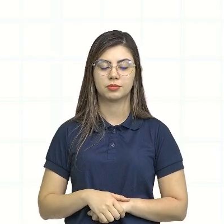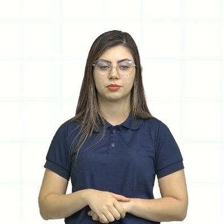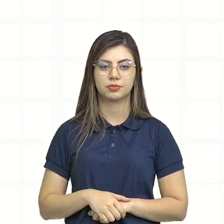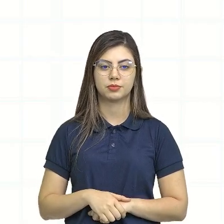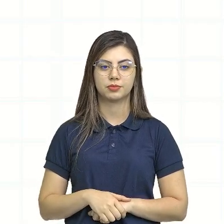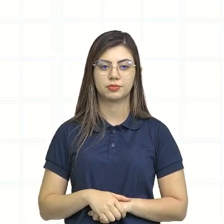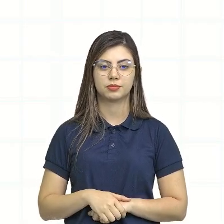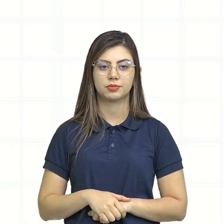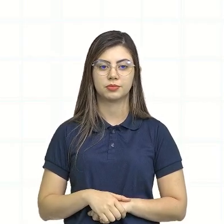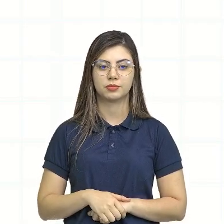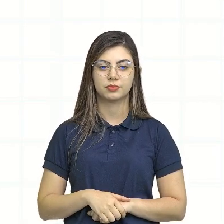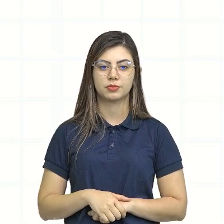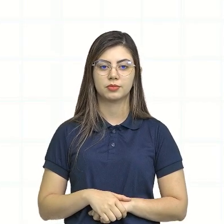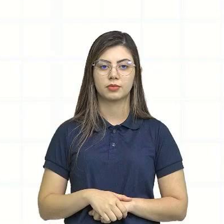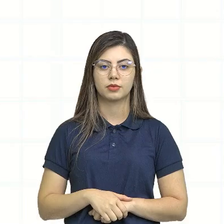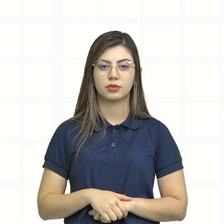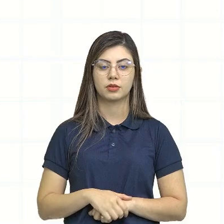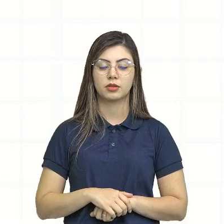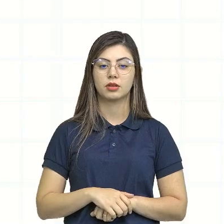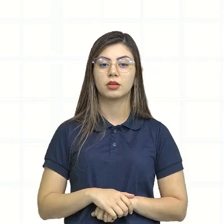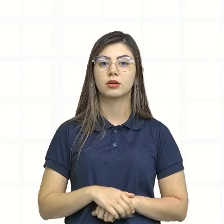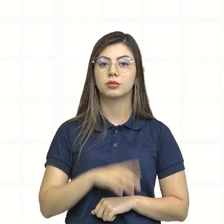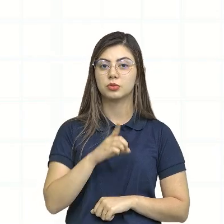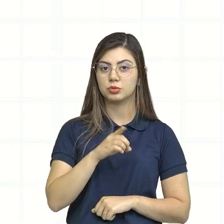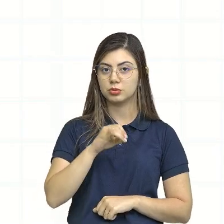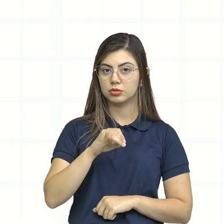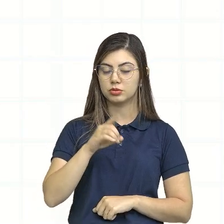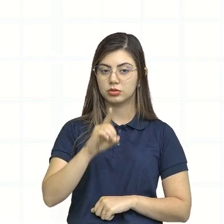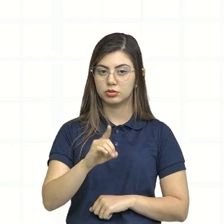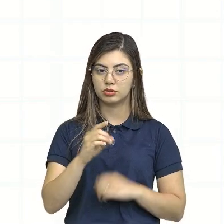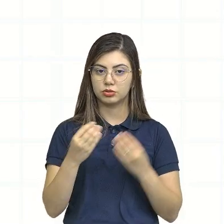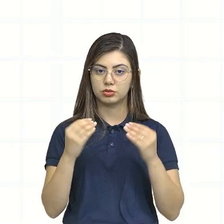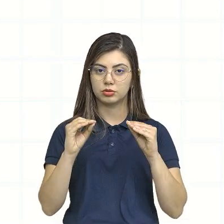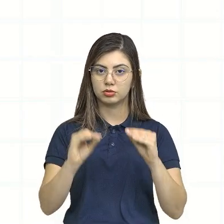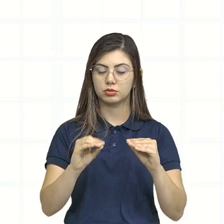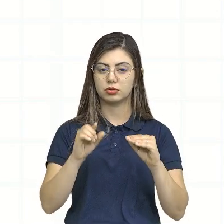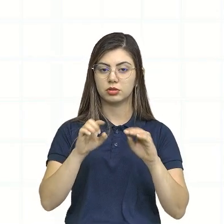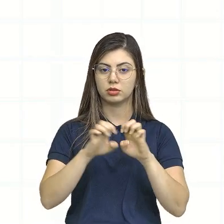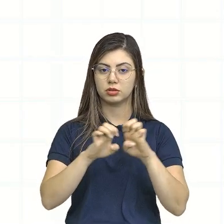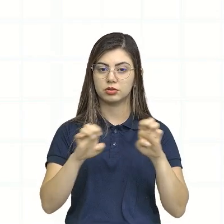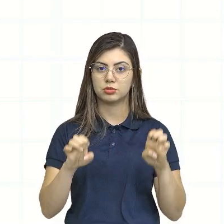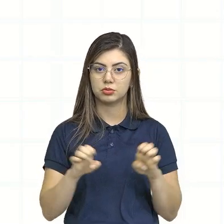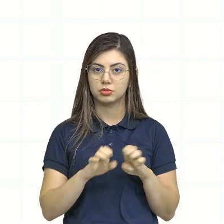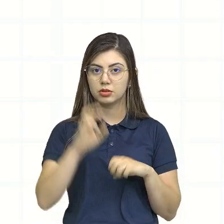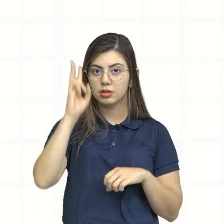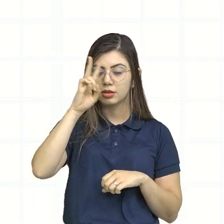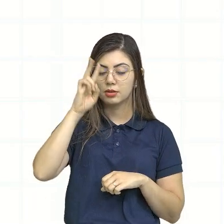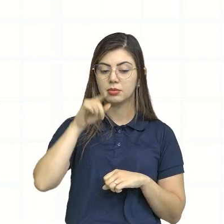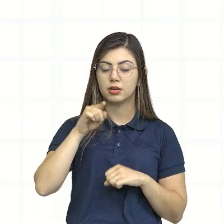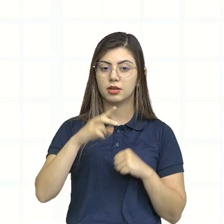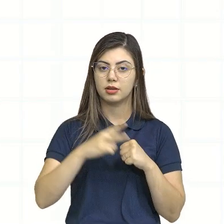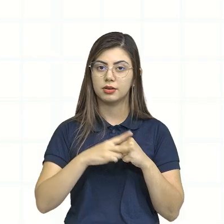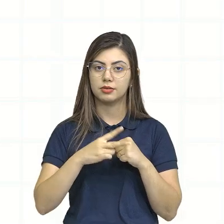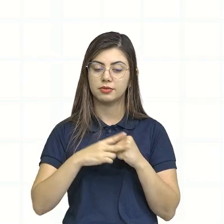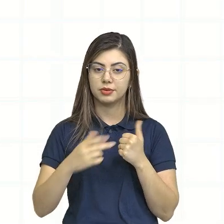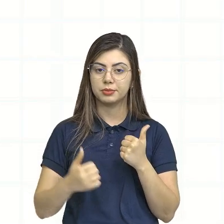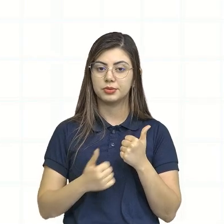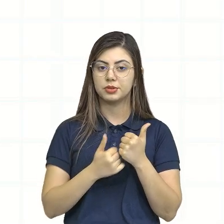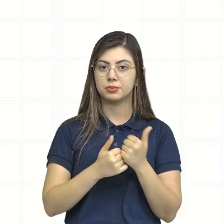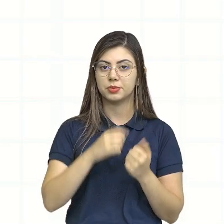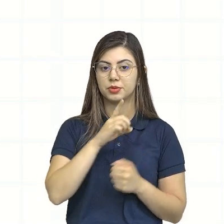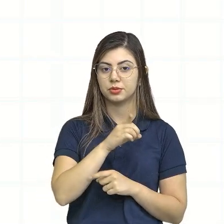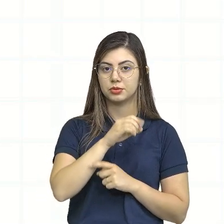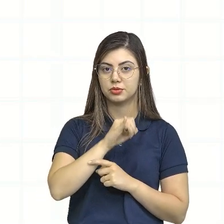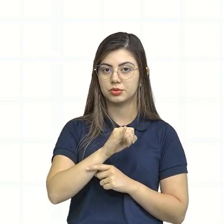sequência, eu vou utilizar o did, tá certo? Porque o did é o verbo auxiliar, tá bom? Verbo auxiliar